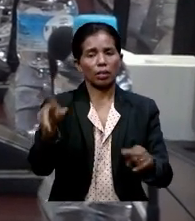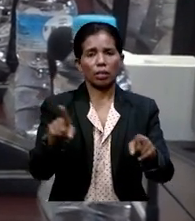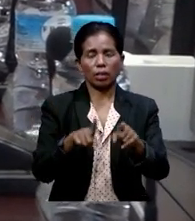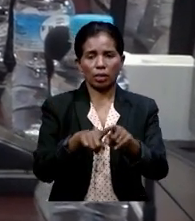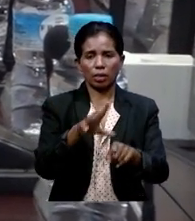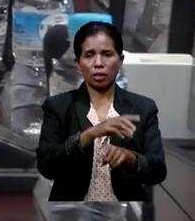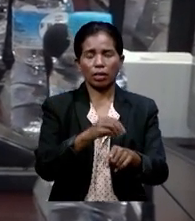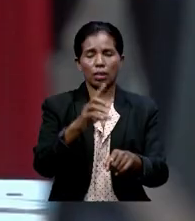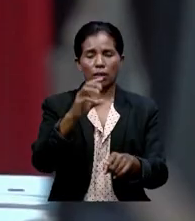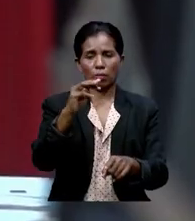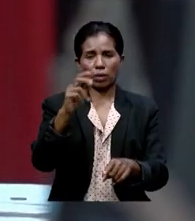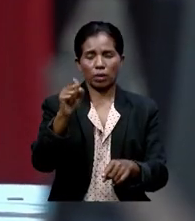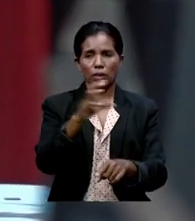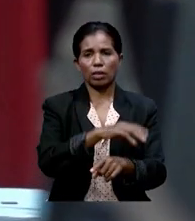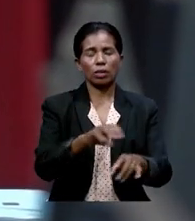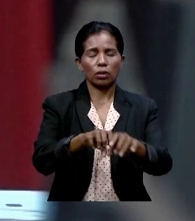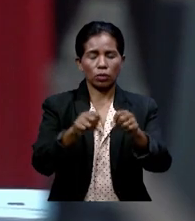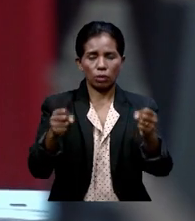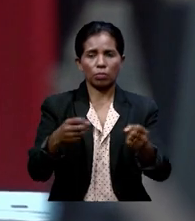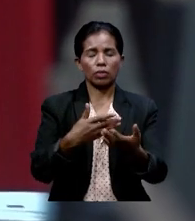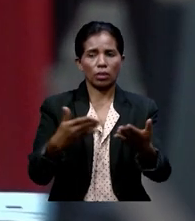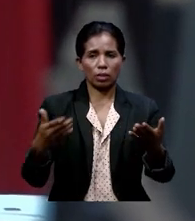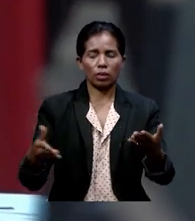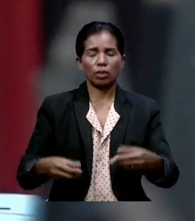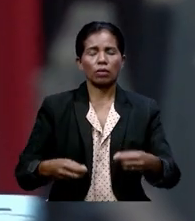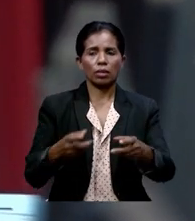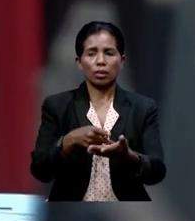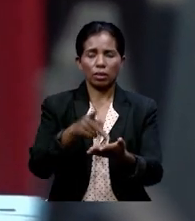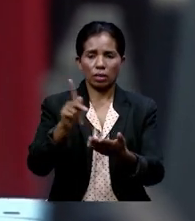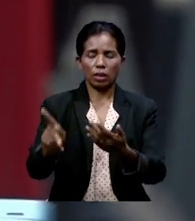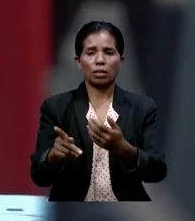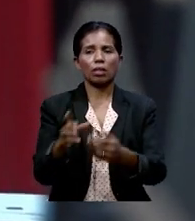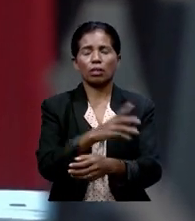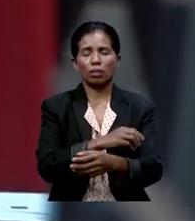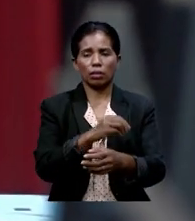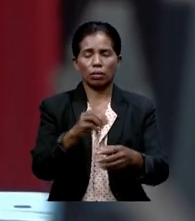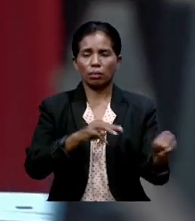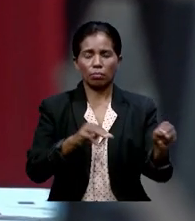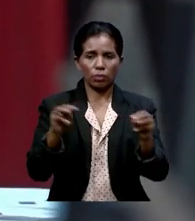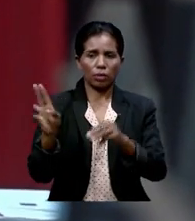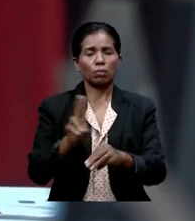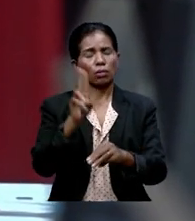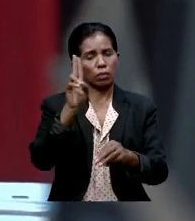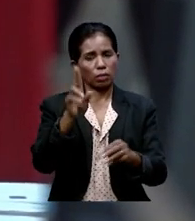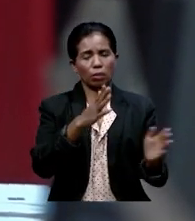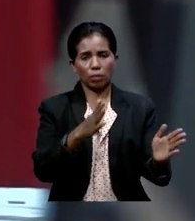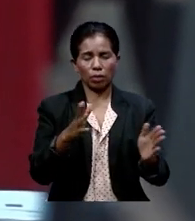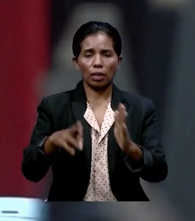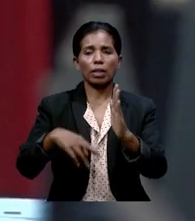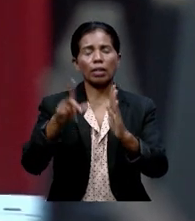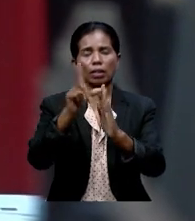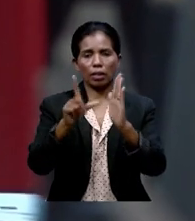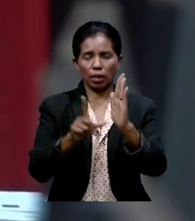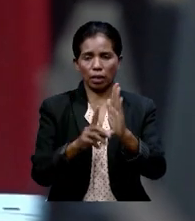embargo demolição kasobu obra despeso administrativo cessação ba uso no procedimento